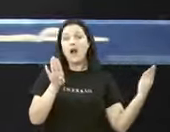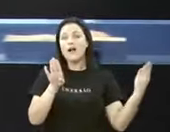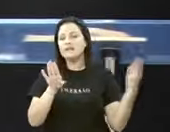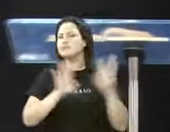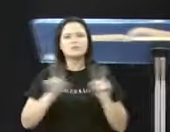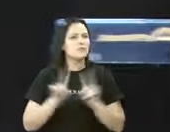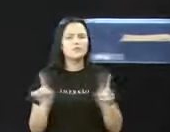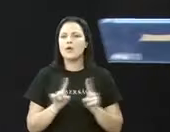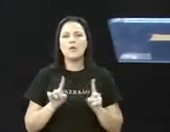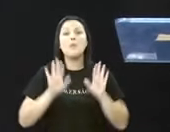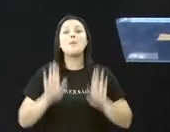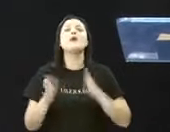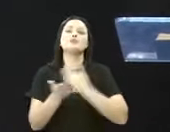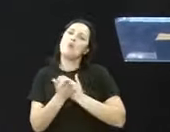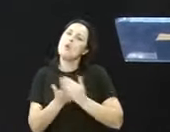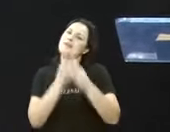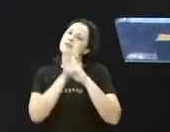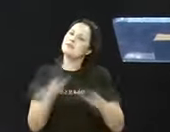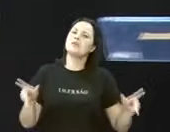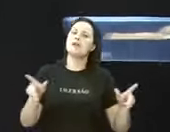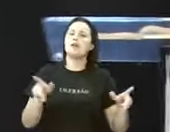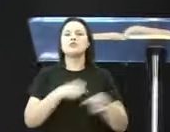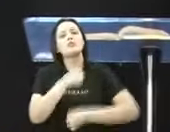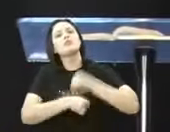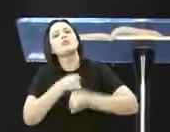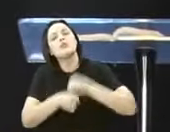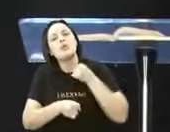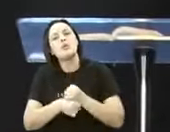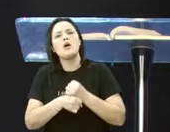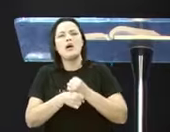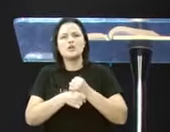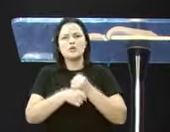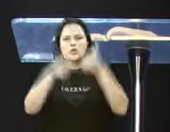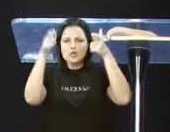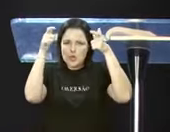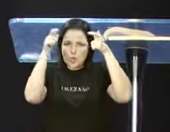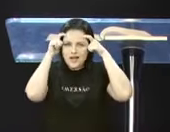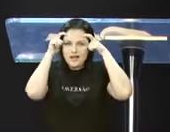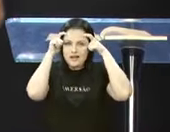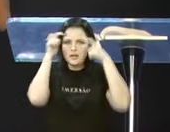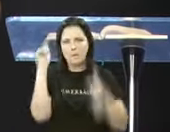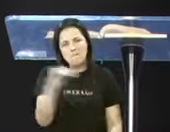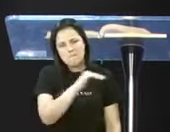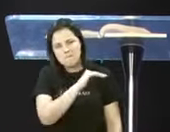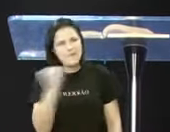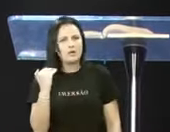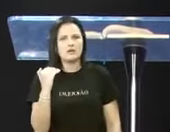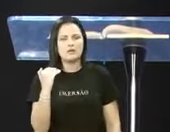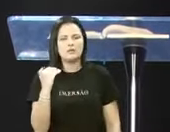chamado dele com uma frase. E a frase é: no ano em que morreu o rei